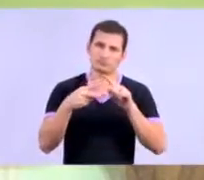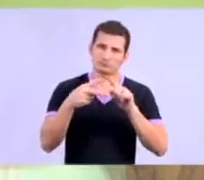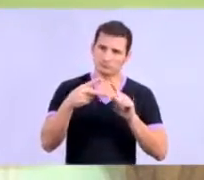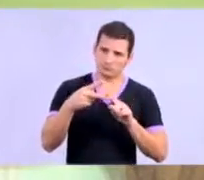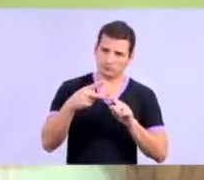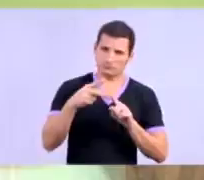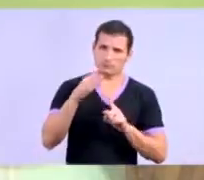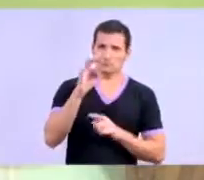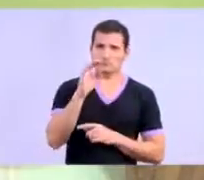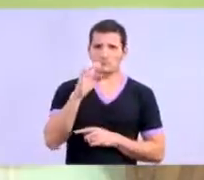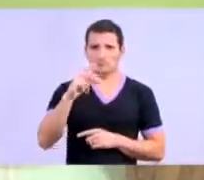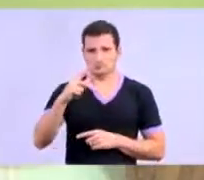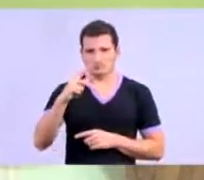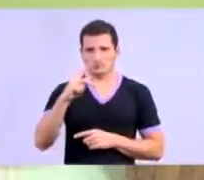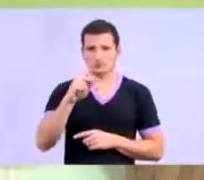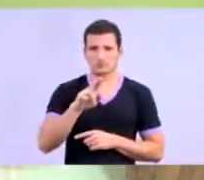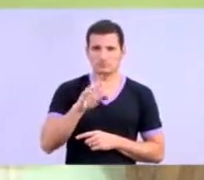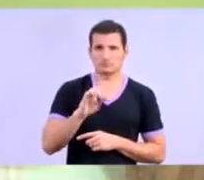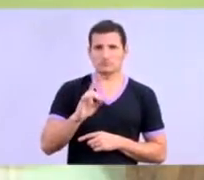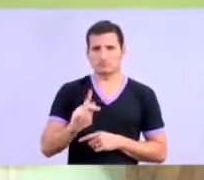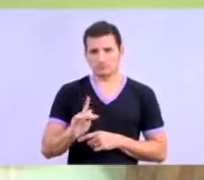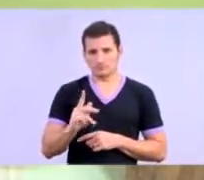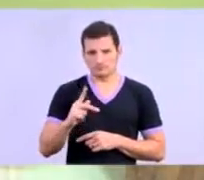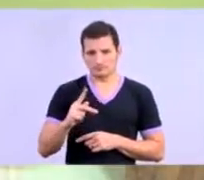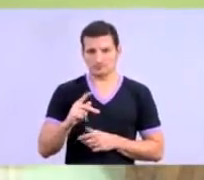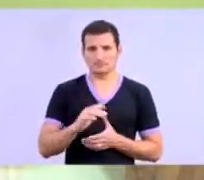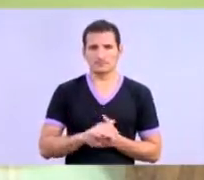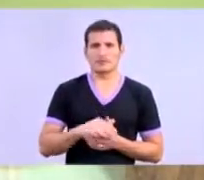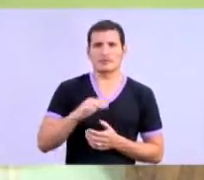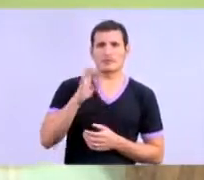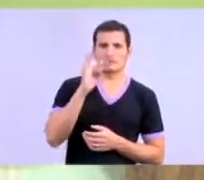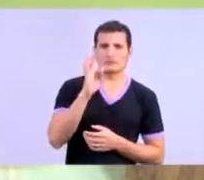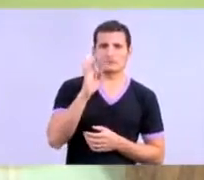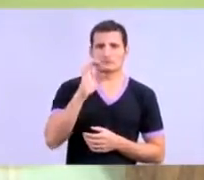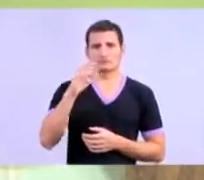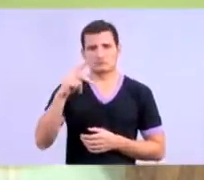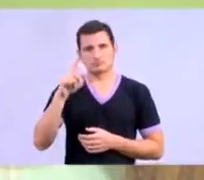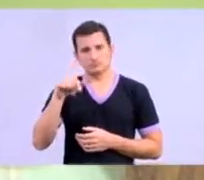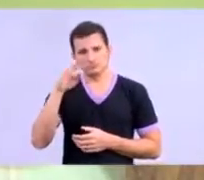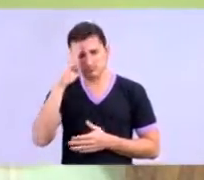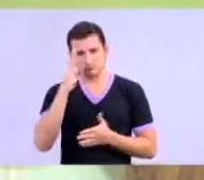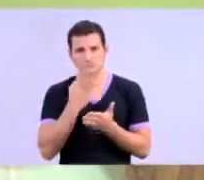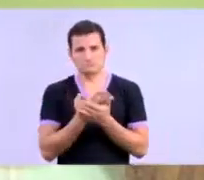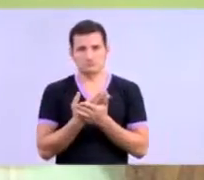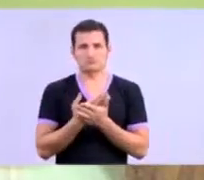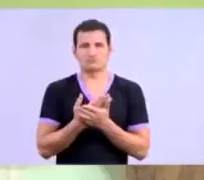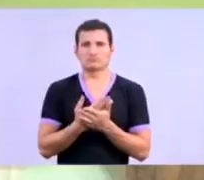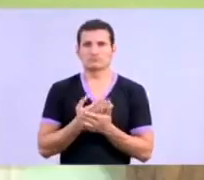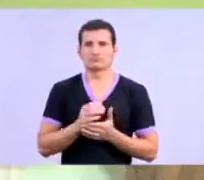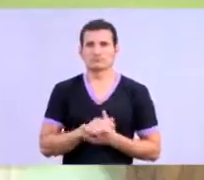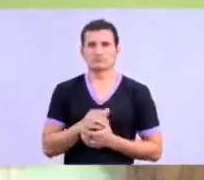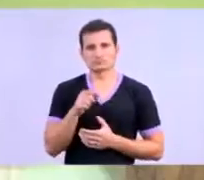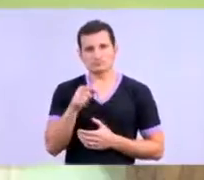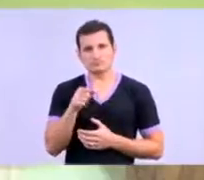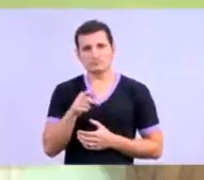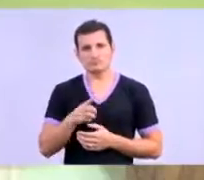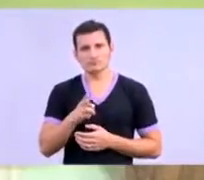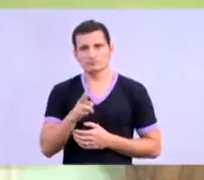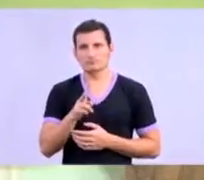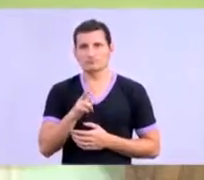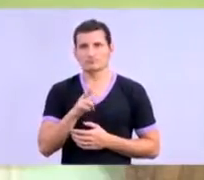tem uma diferença entre eles. O TCP é um protocolo confiável, ou seja, ele sempre vai checar se